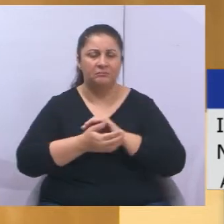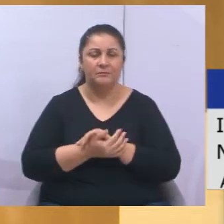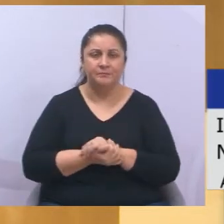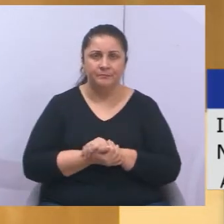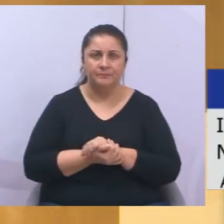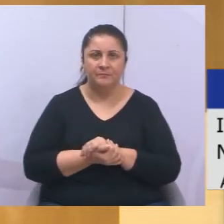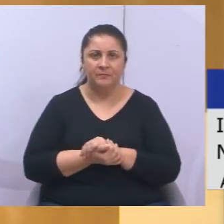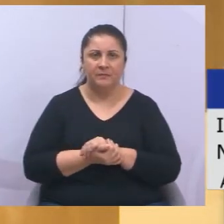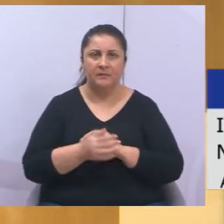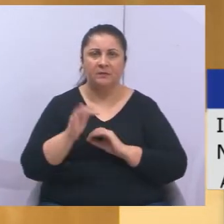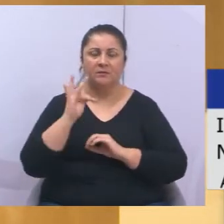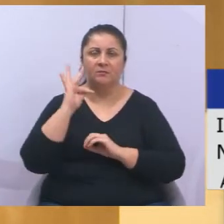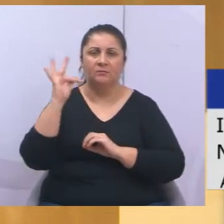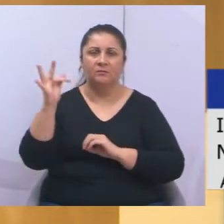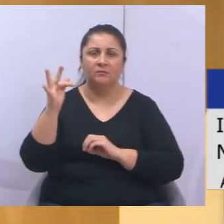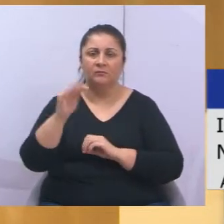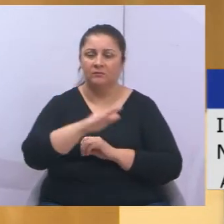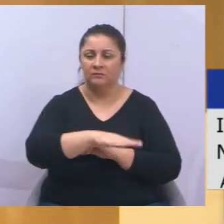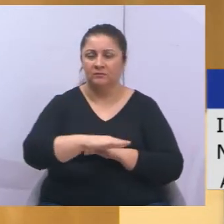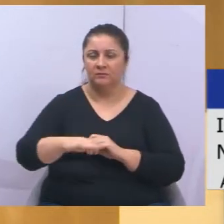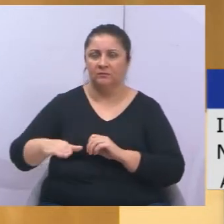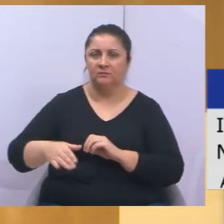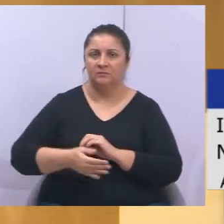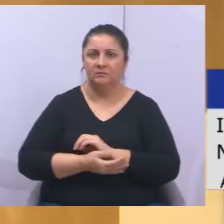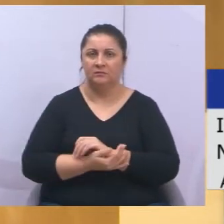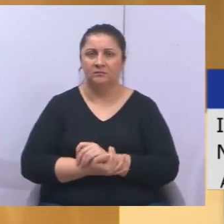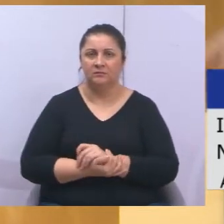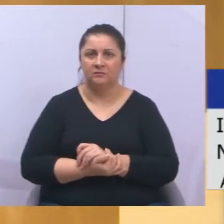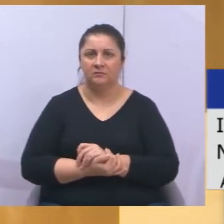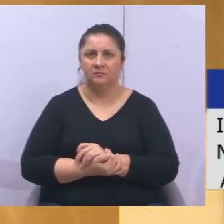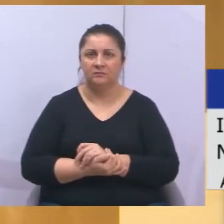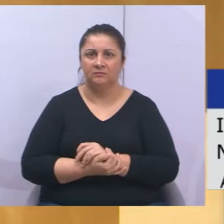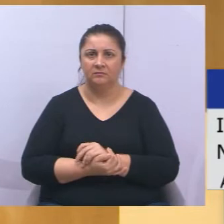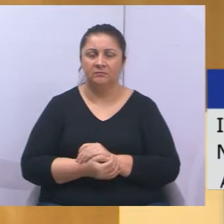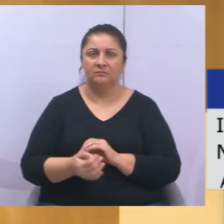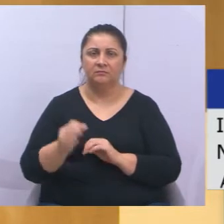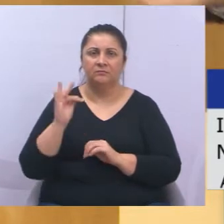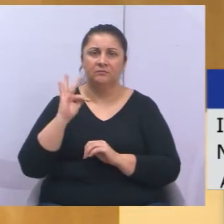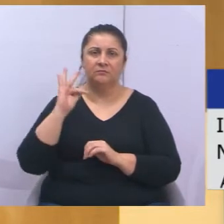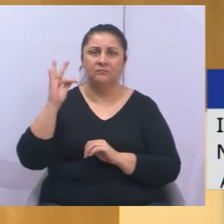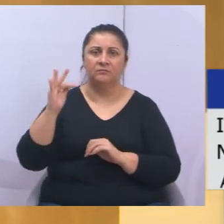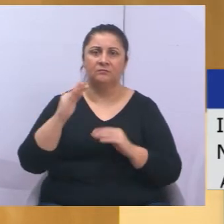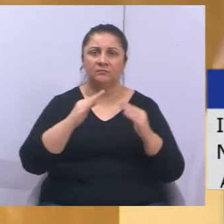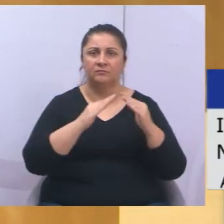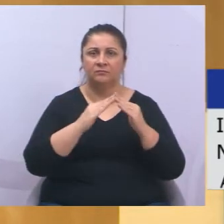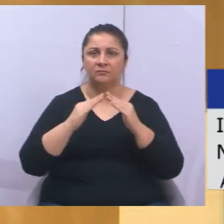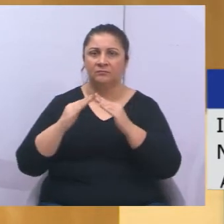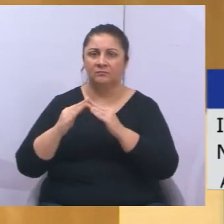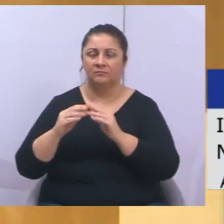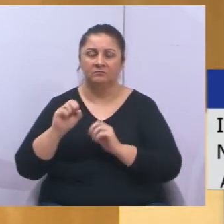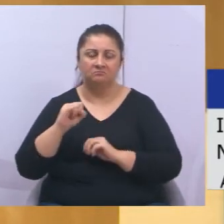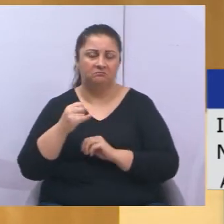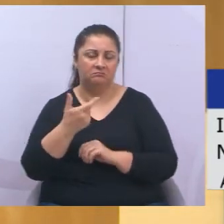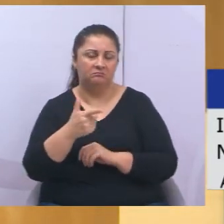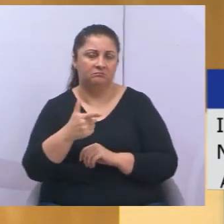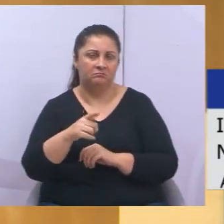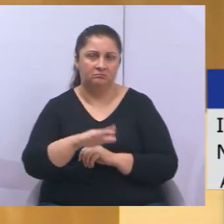ele é para o futuro da tua criança, se você tem. Ele é para o futuro do teu vizinho, se você não tem